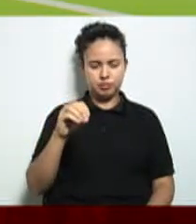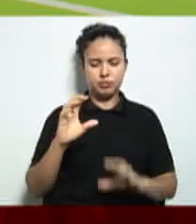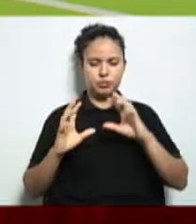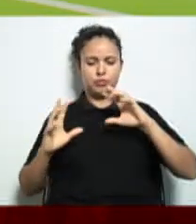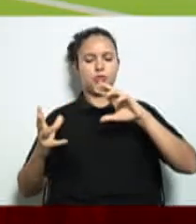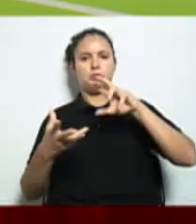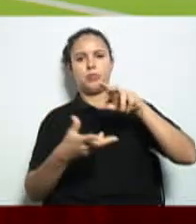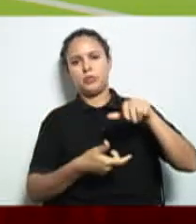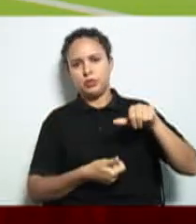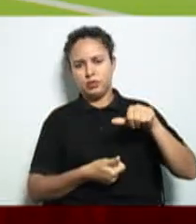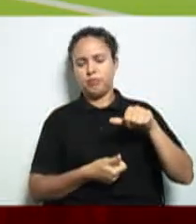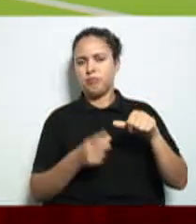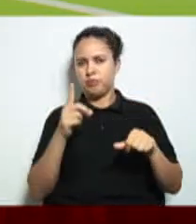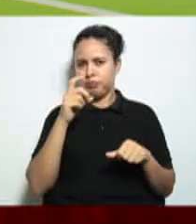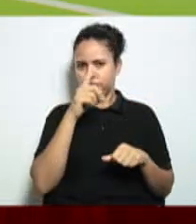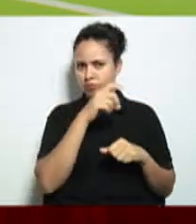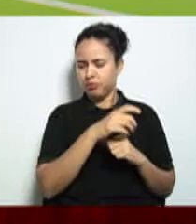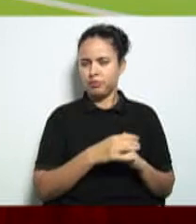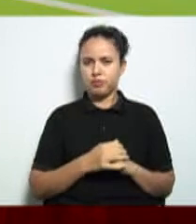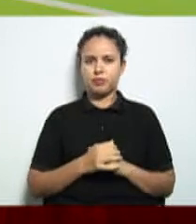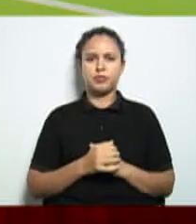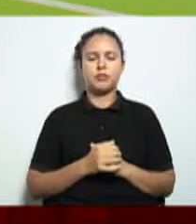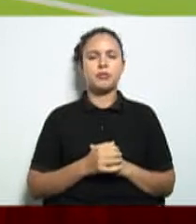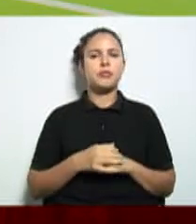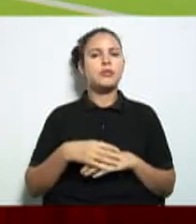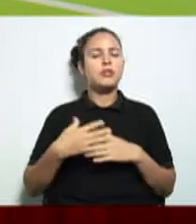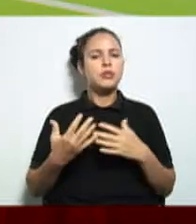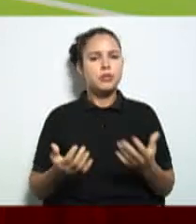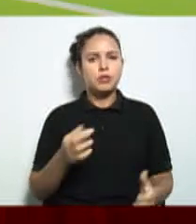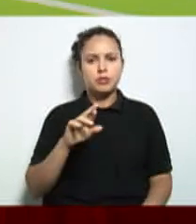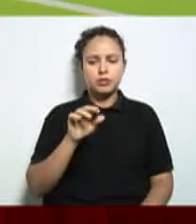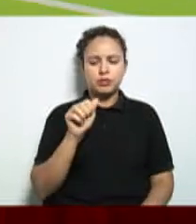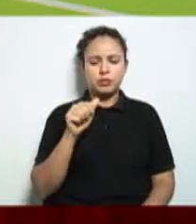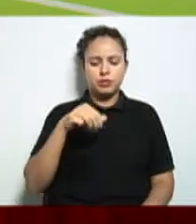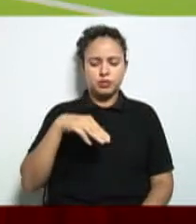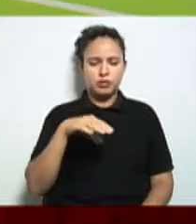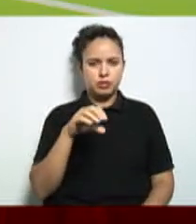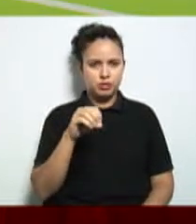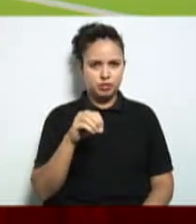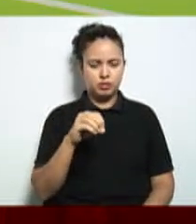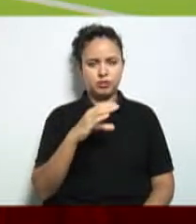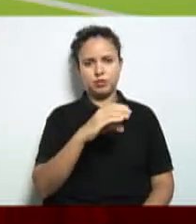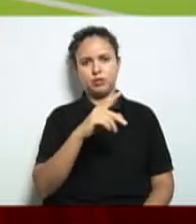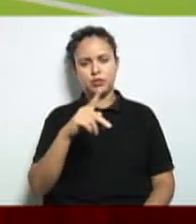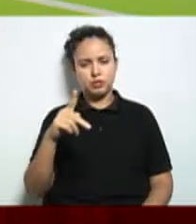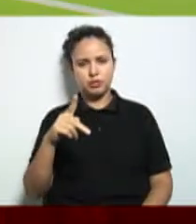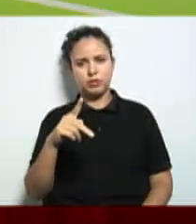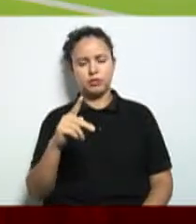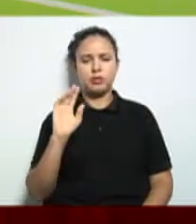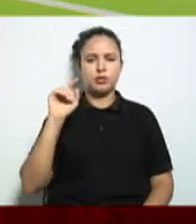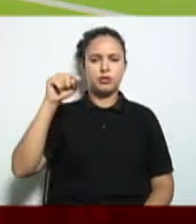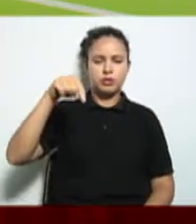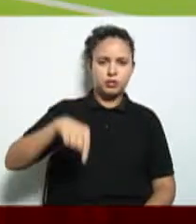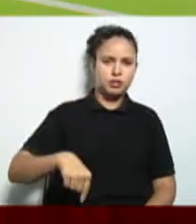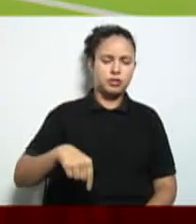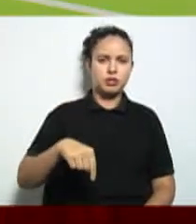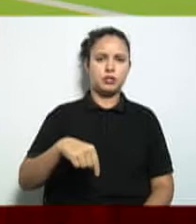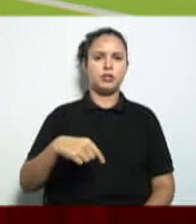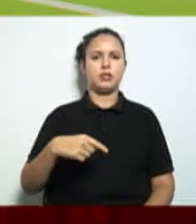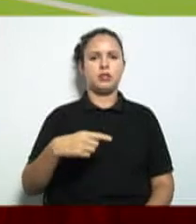a resposta. Agora, qual é o ramo do cooperativismo que se desenvolve mais aqui